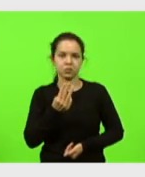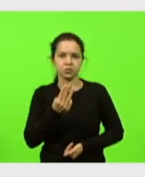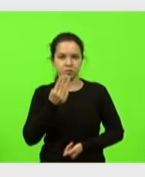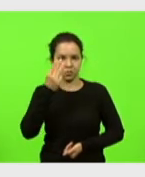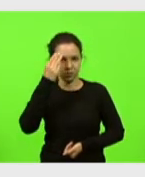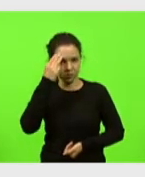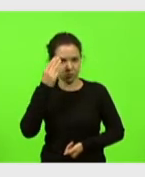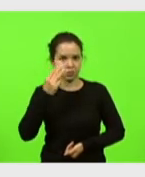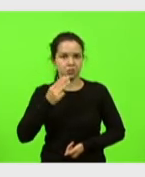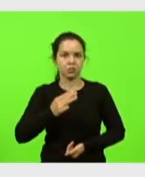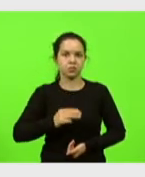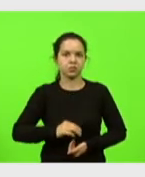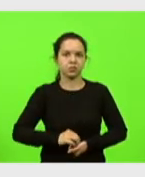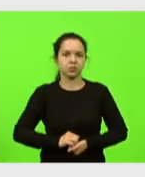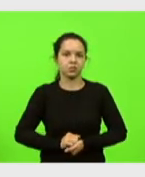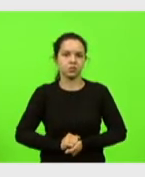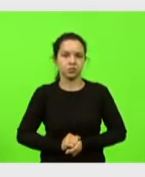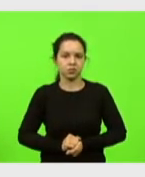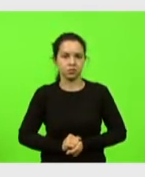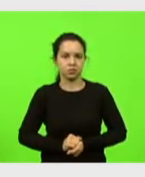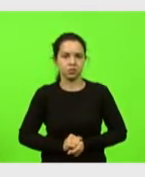segundo